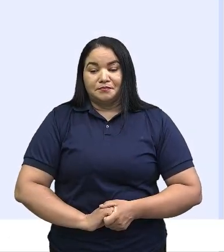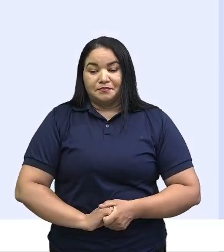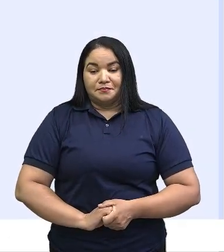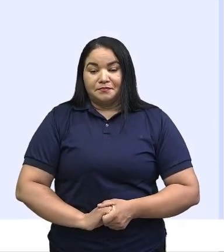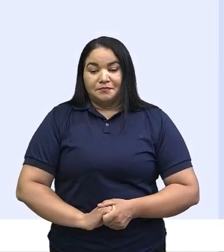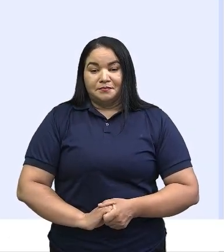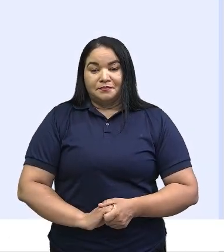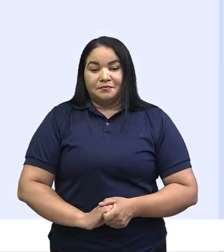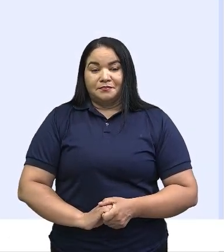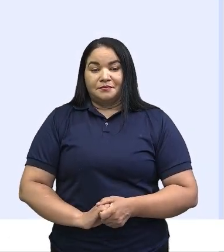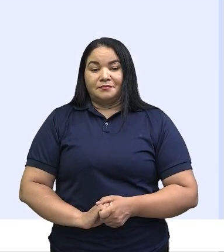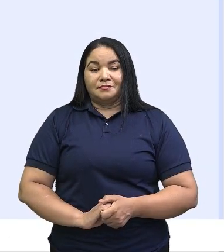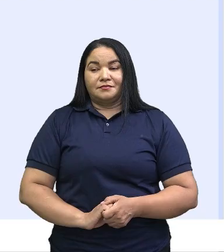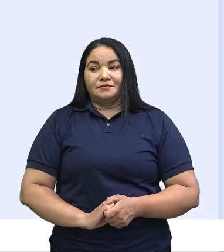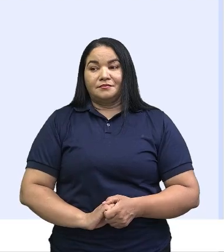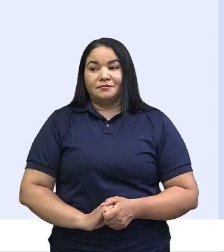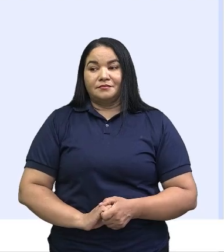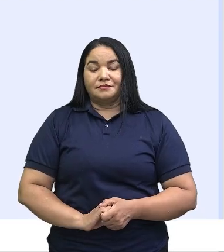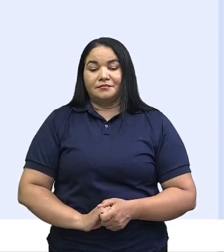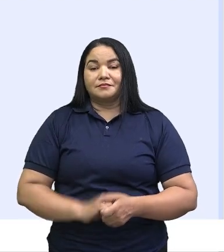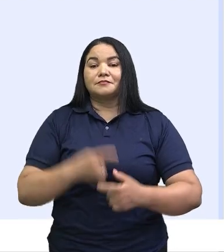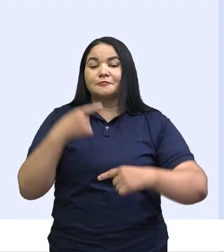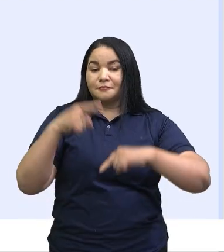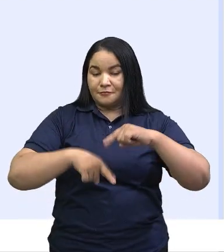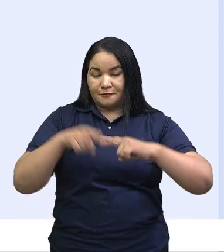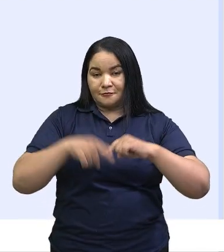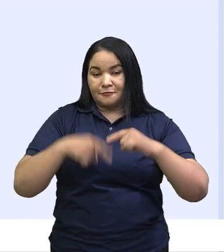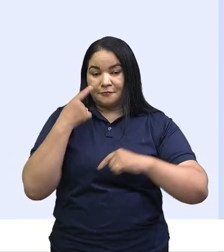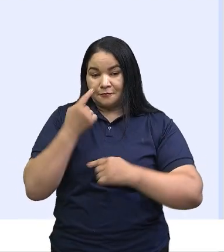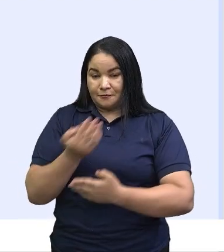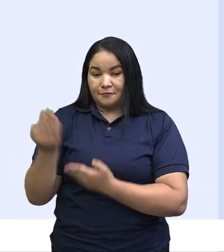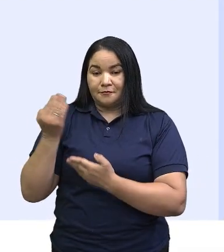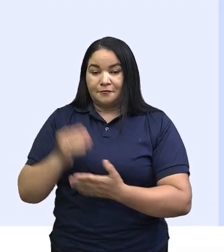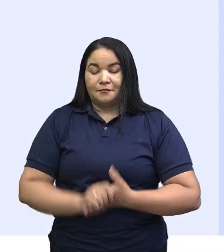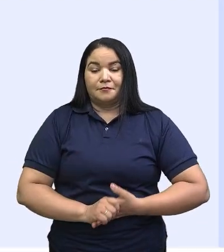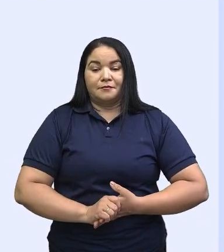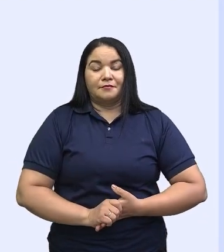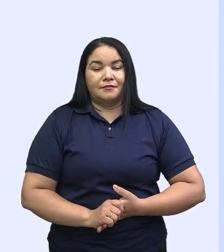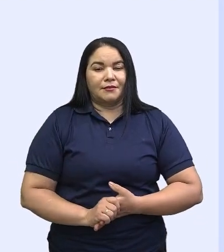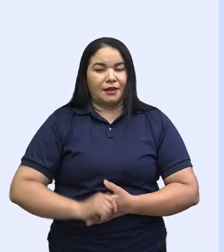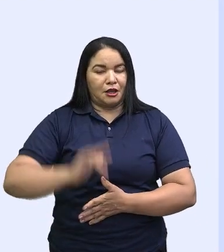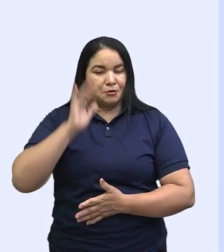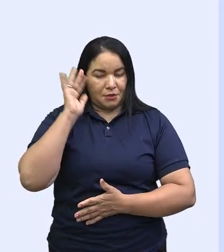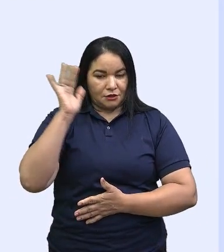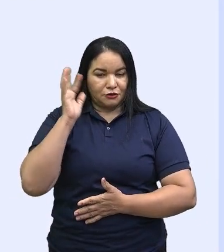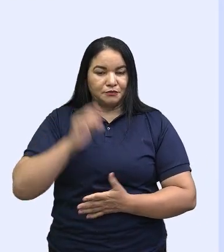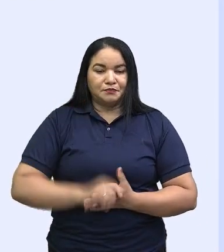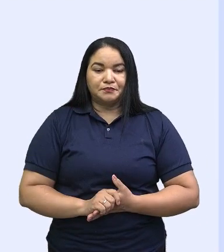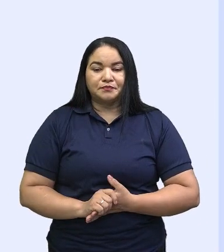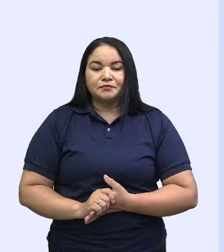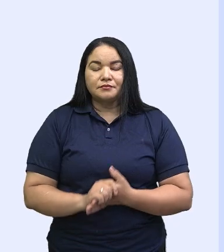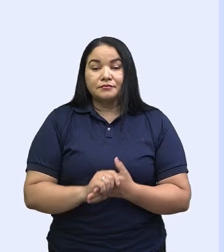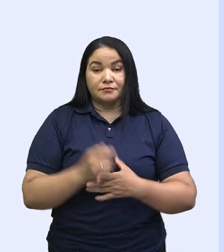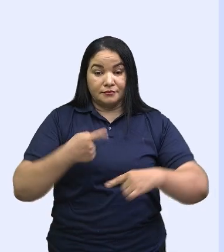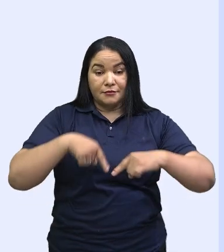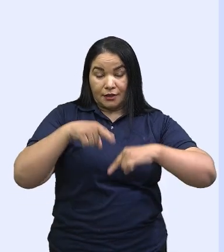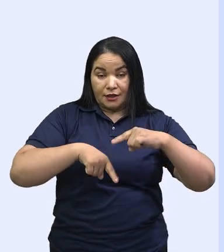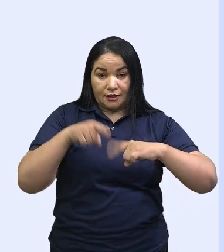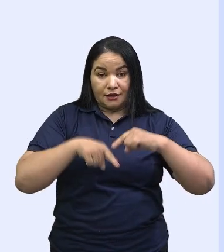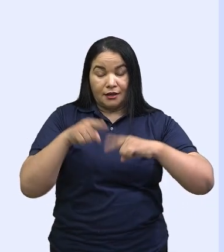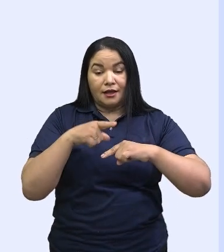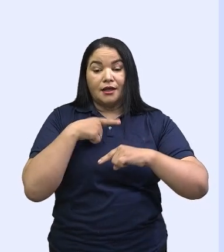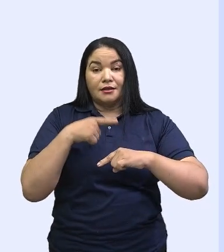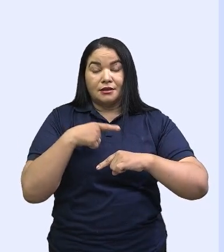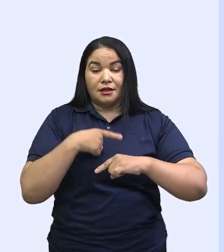Vamos lá verificar através deste material aí. Vejam, imagine que cada corpo é